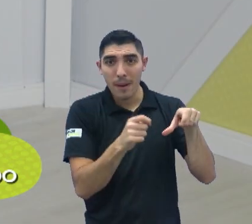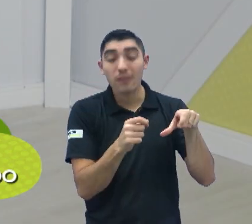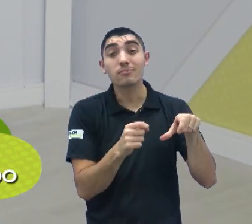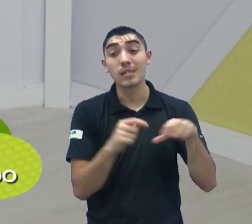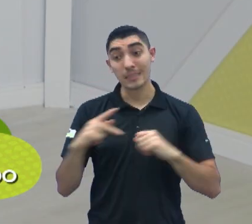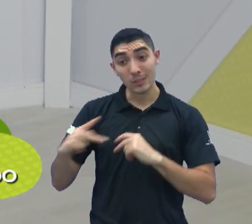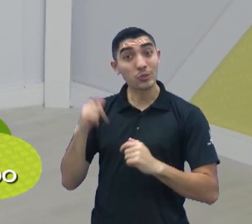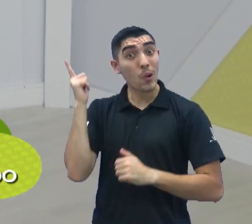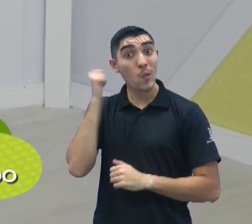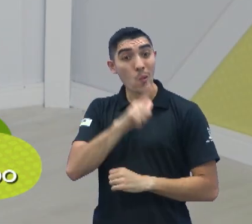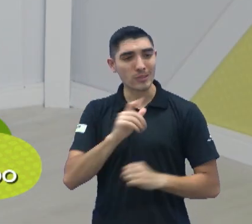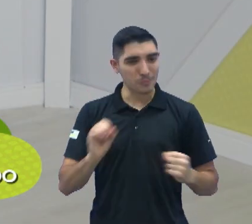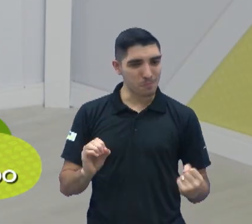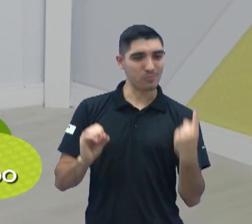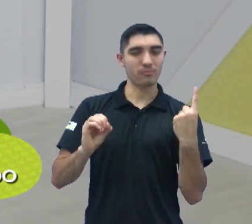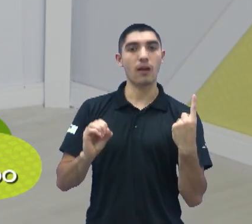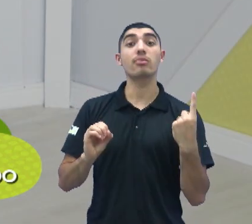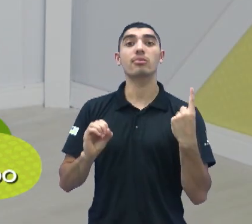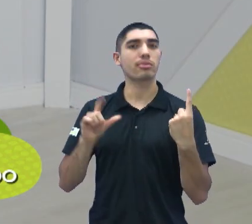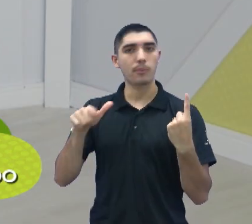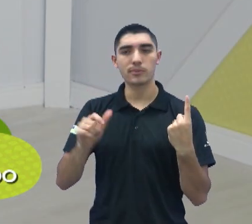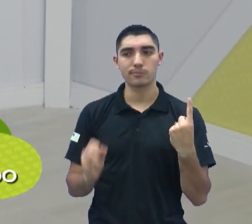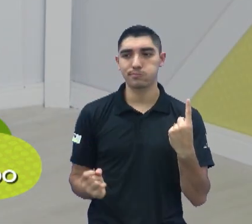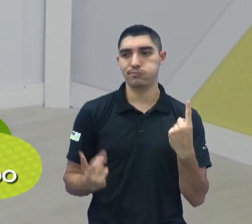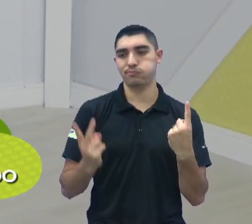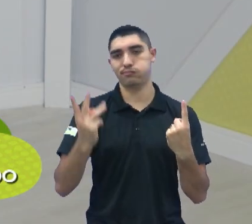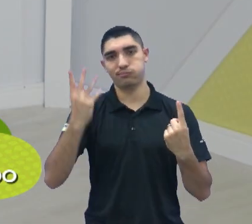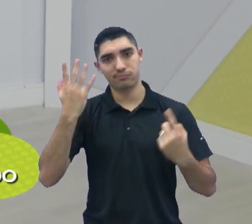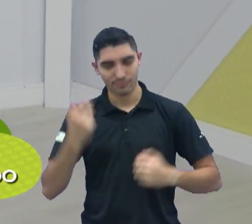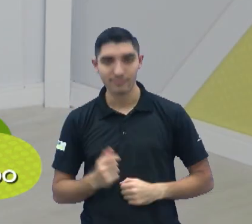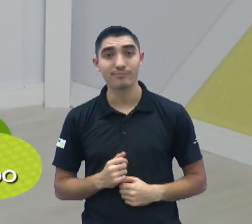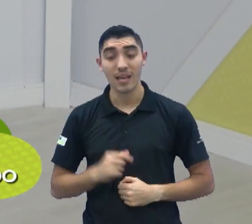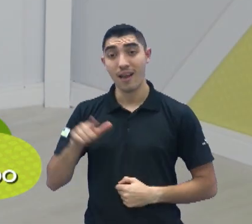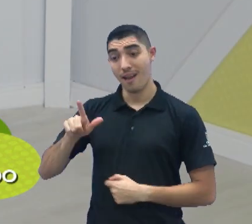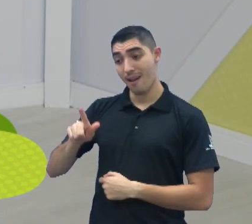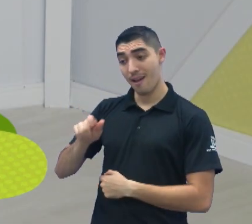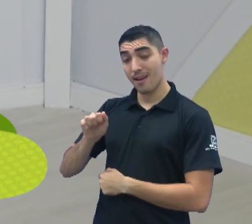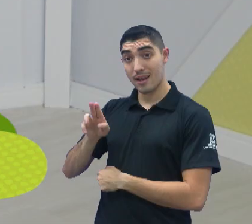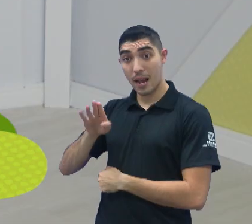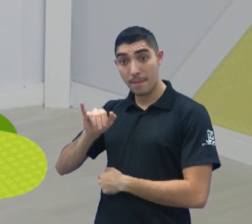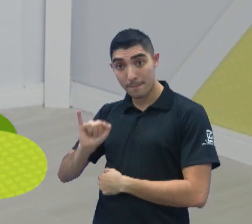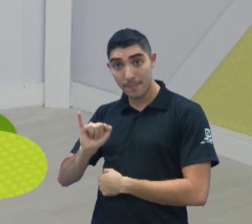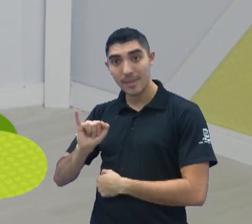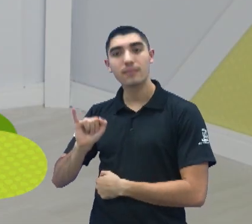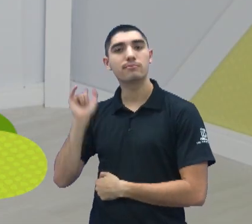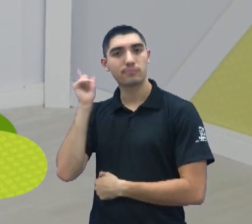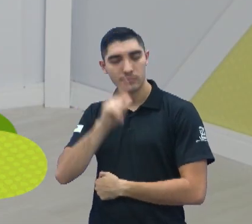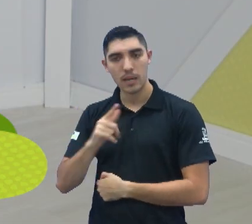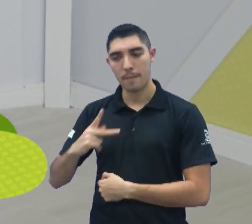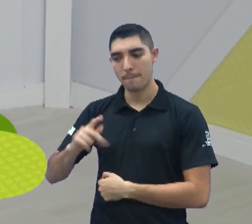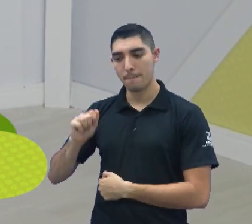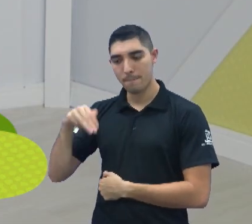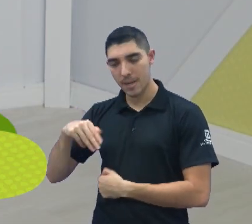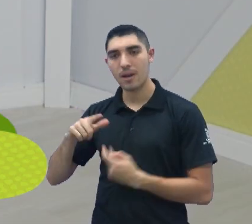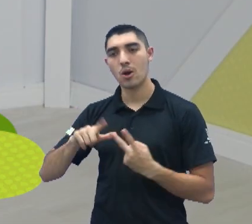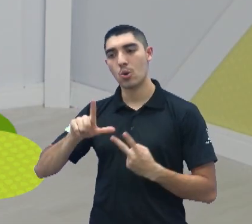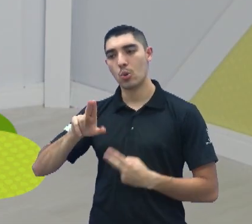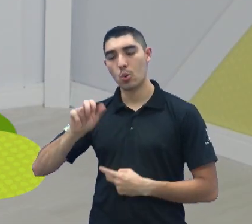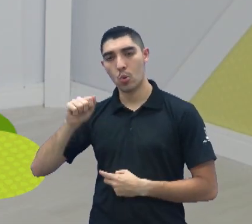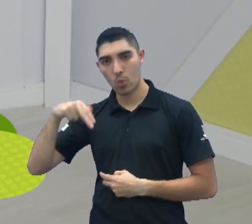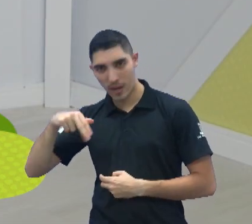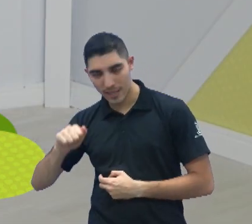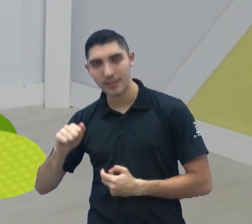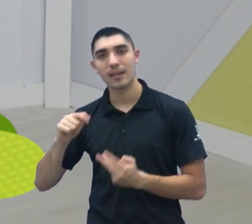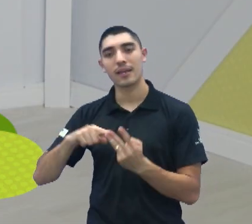que sofreu a virada do Taboão, com gols da Gabi Machado, a Pão Brites, a Luana e também a Daphne. Os outros